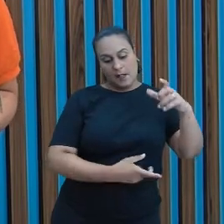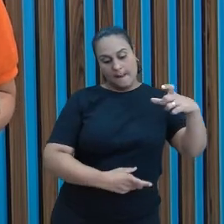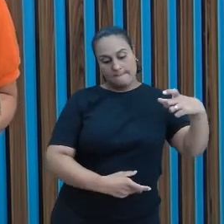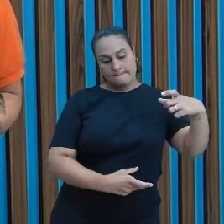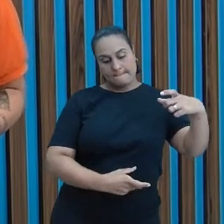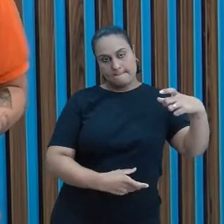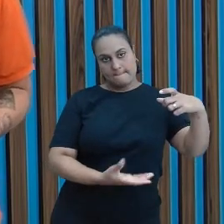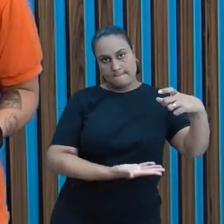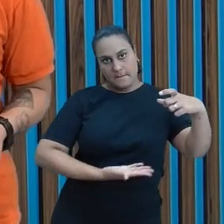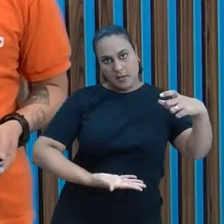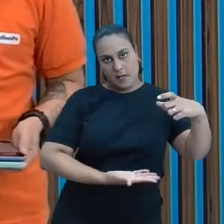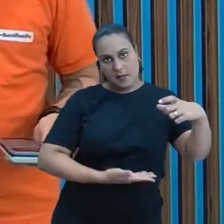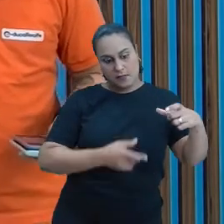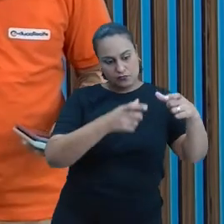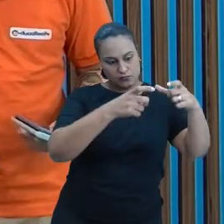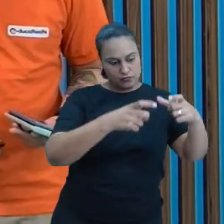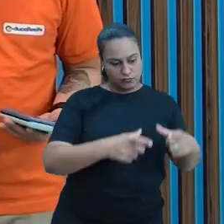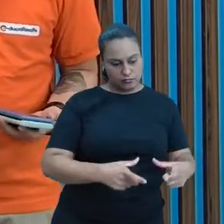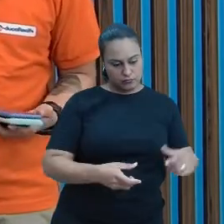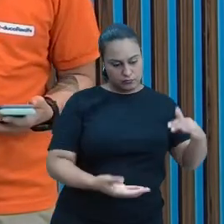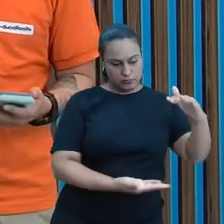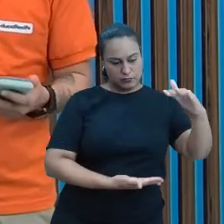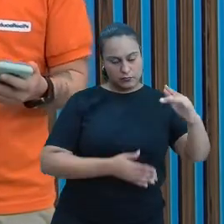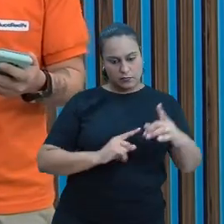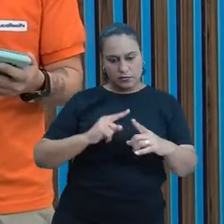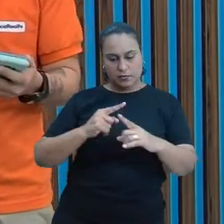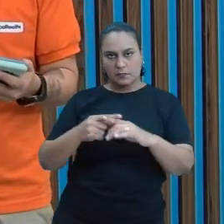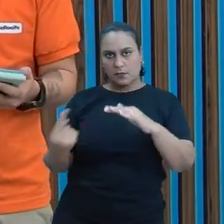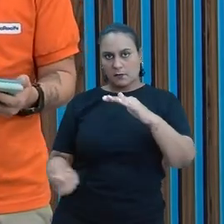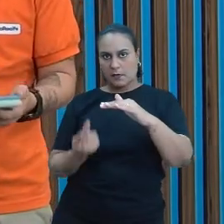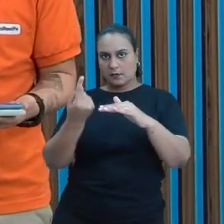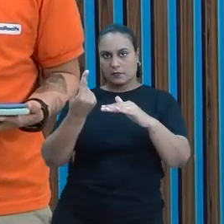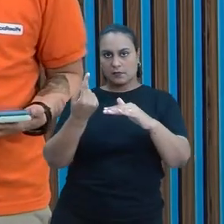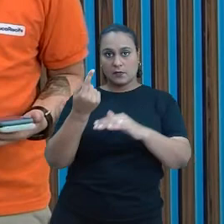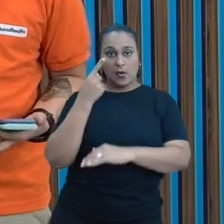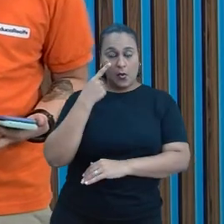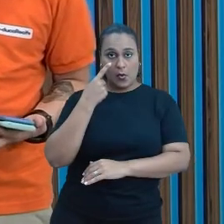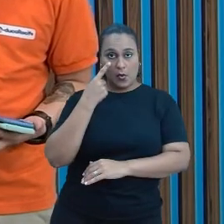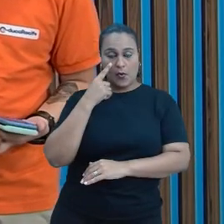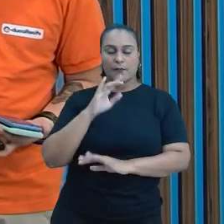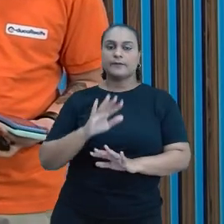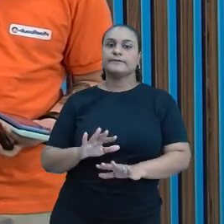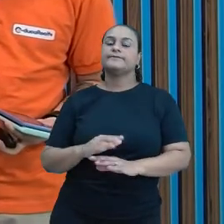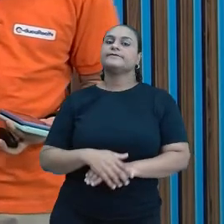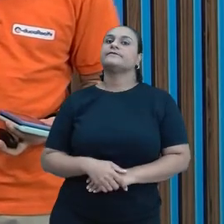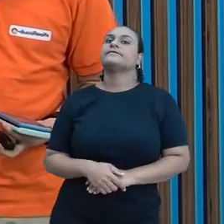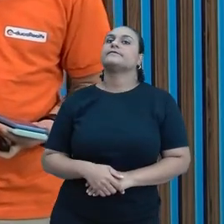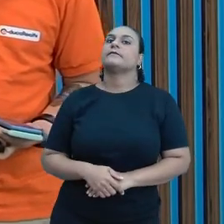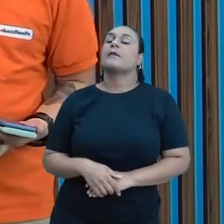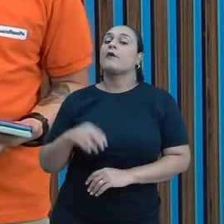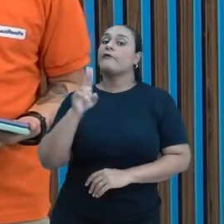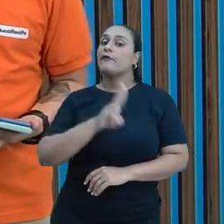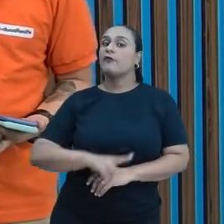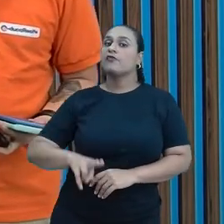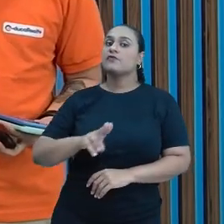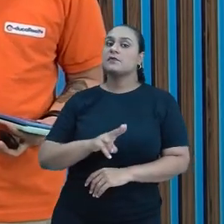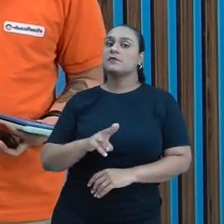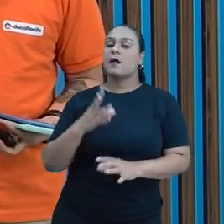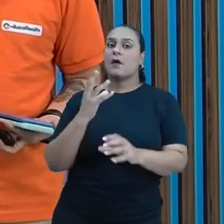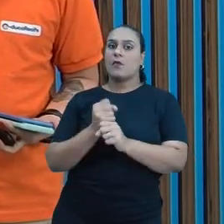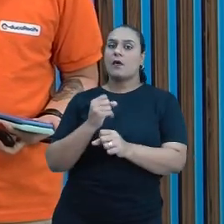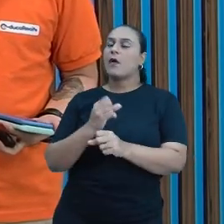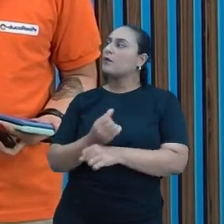espaço ocupado pela base multiplicado pela altura. Presta muita atenção. Toda vez que você for usar essa fórmula ou